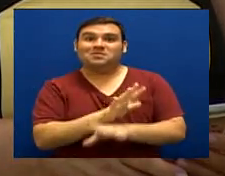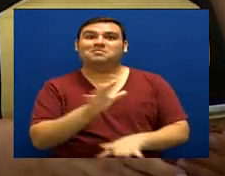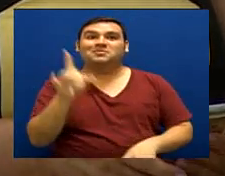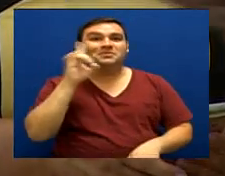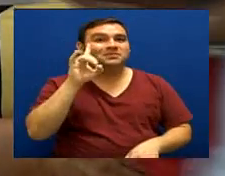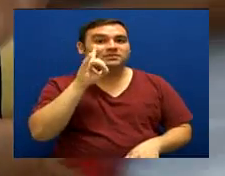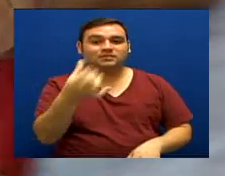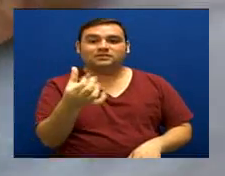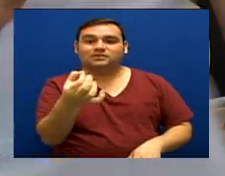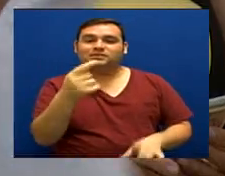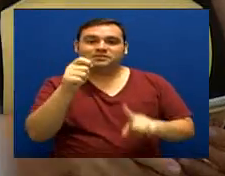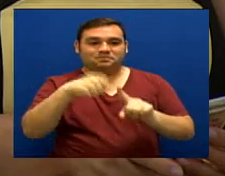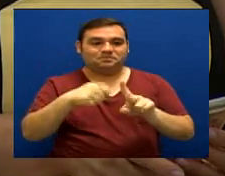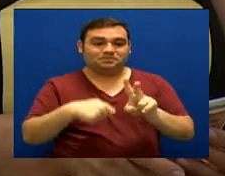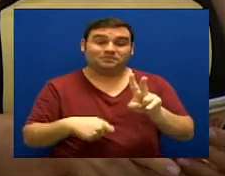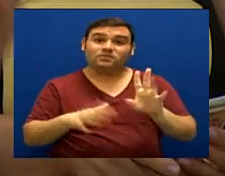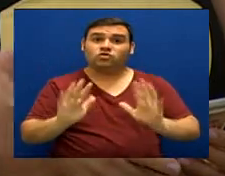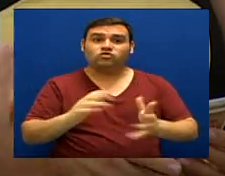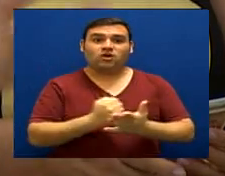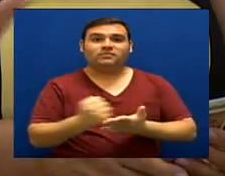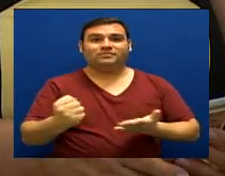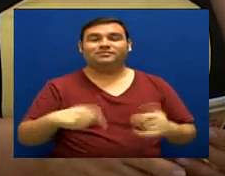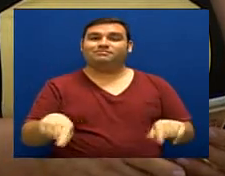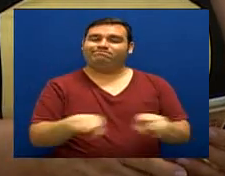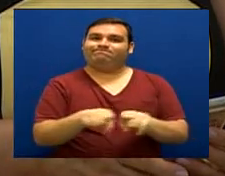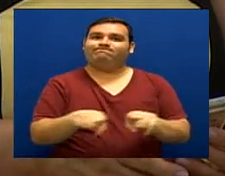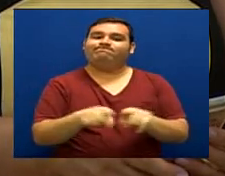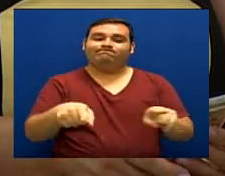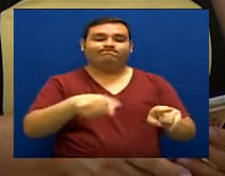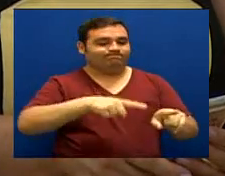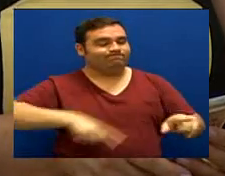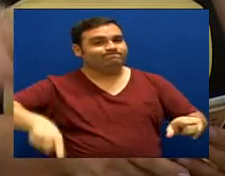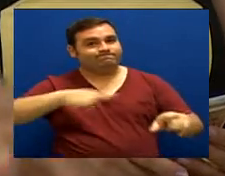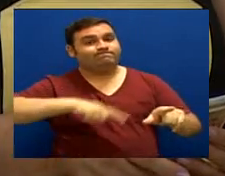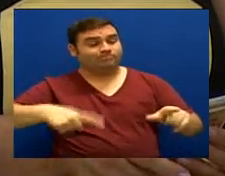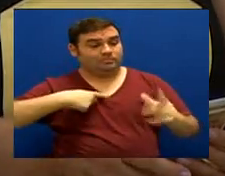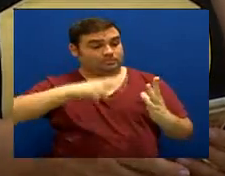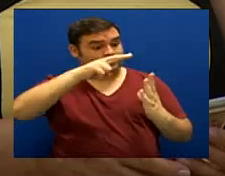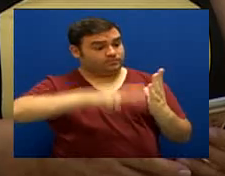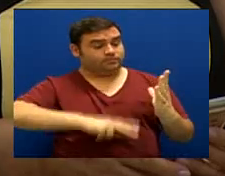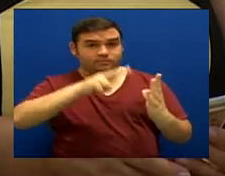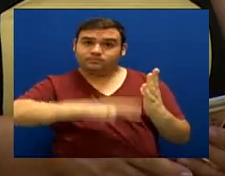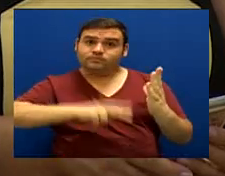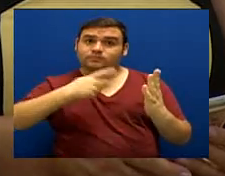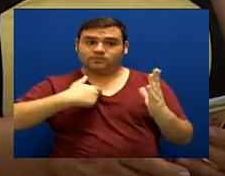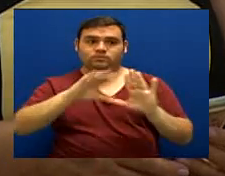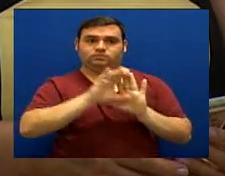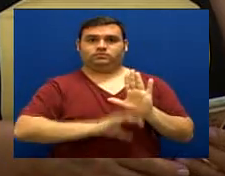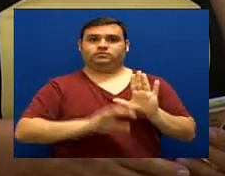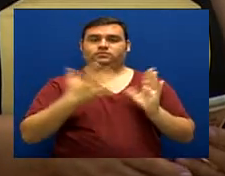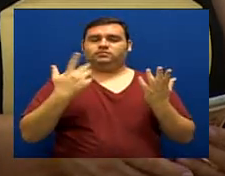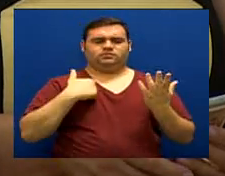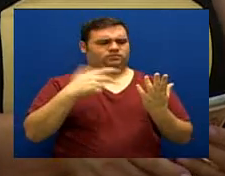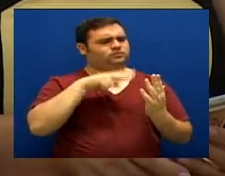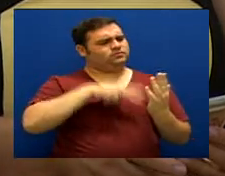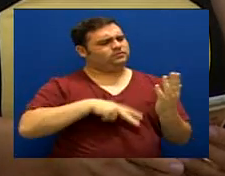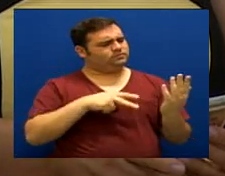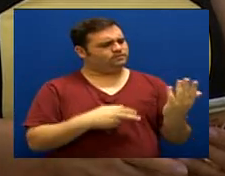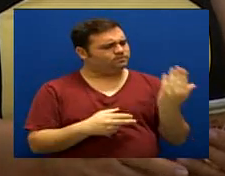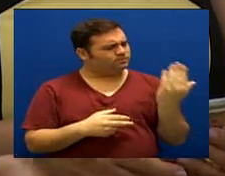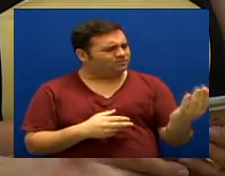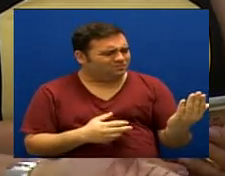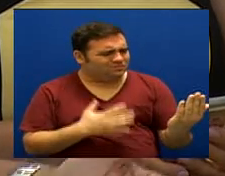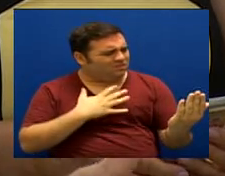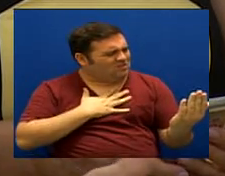dias dois meses se passaram e nós nós eu leio como como cidadão olha pra esse lindo meu